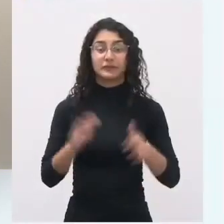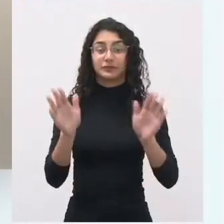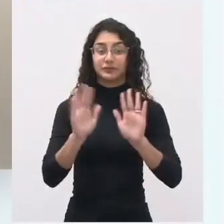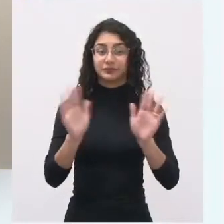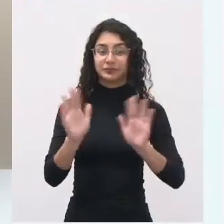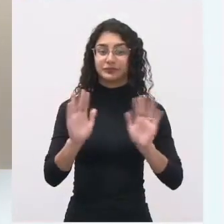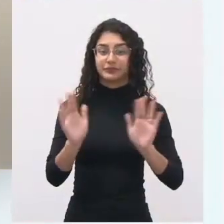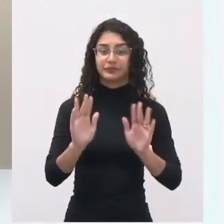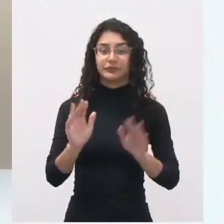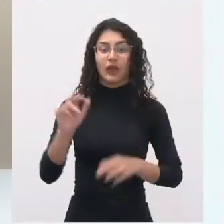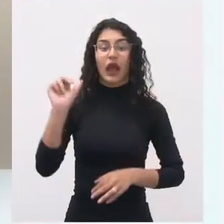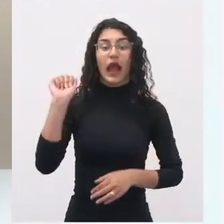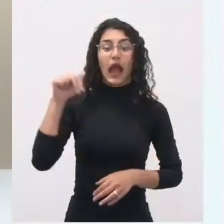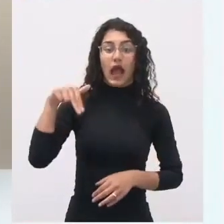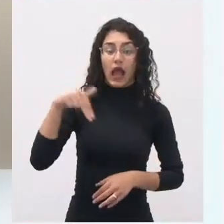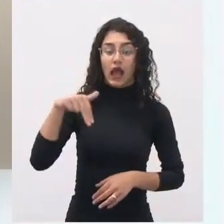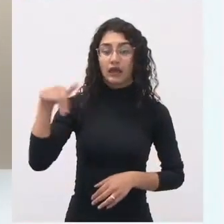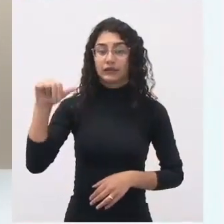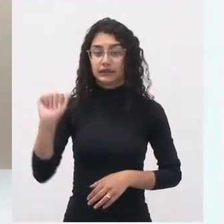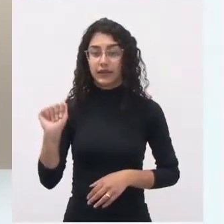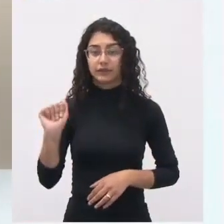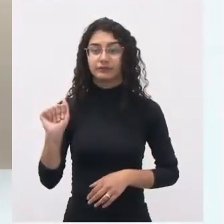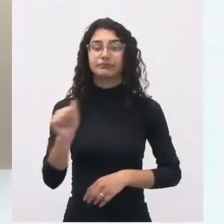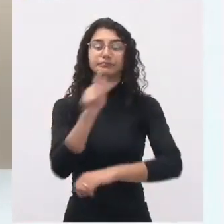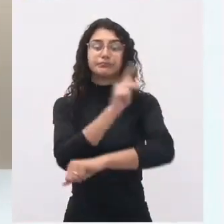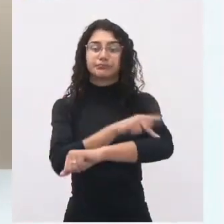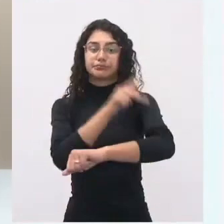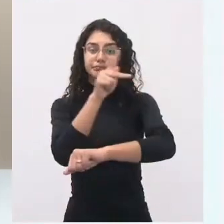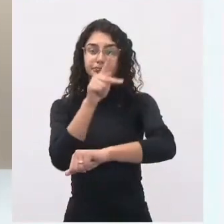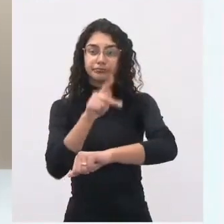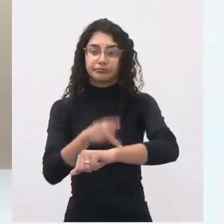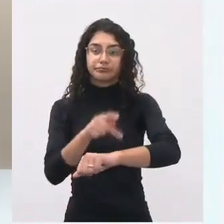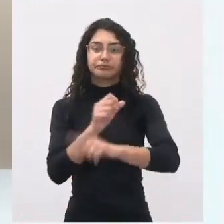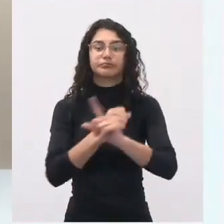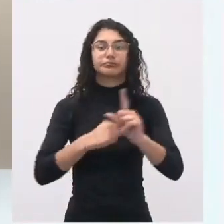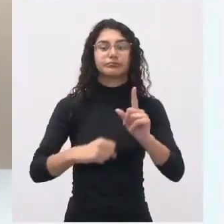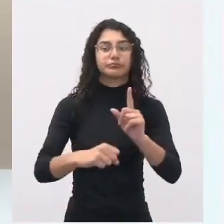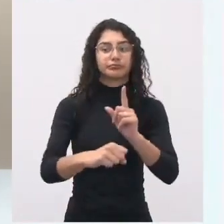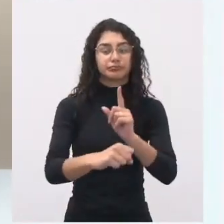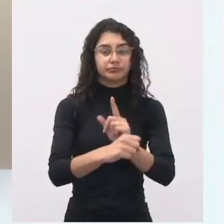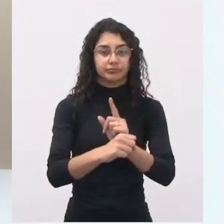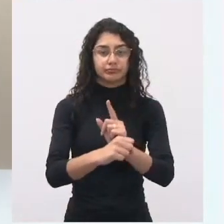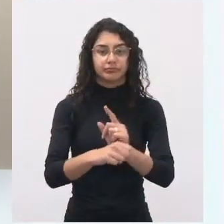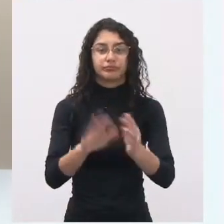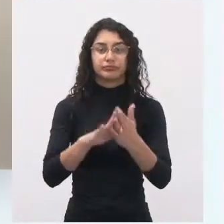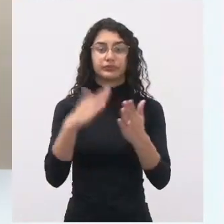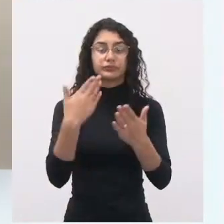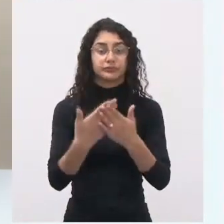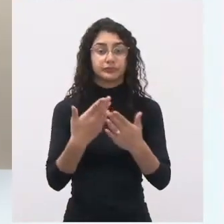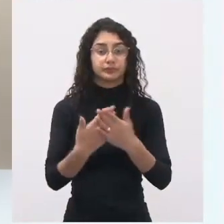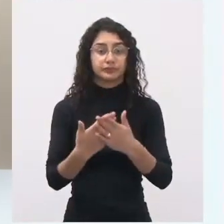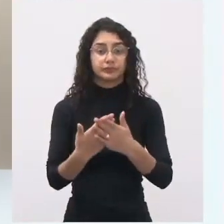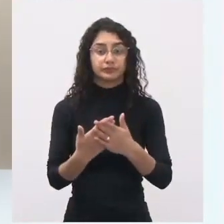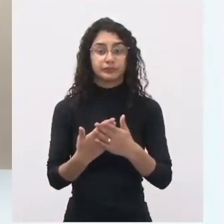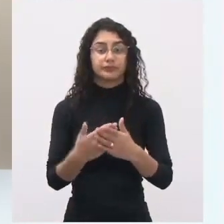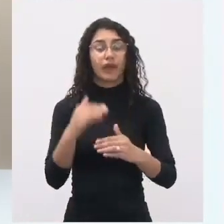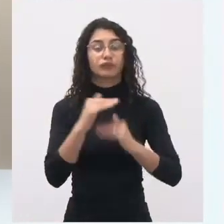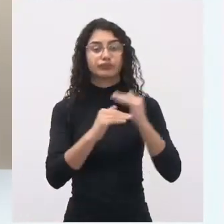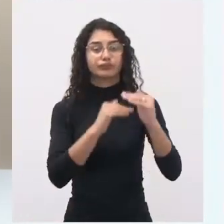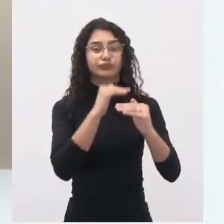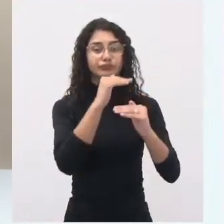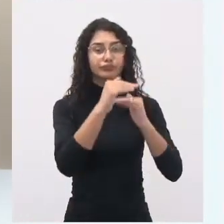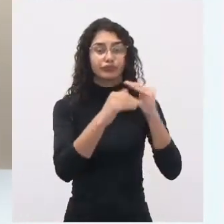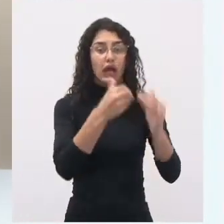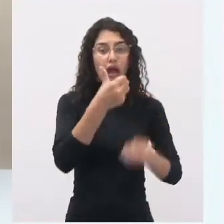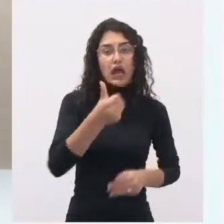Olá, eu sou Ana Lígia Scachetti, sou gerente pedagógica da Associação Nova Escola, e eu acompanhei a produção dos 6.000 planos de aula